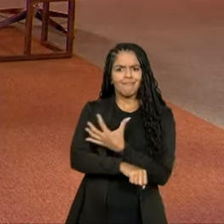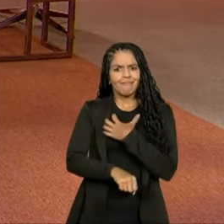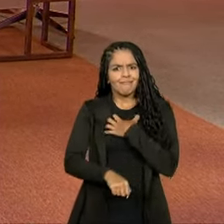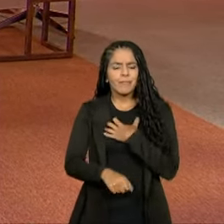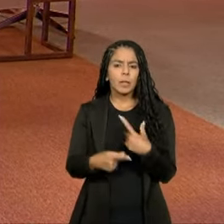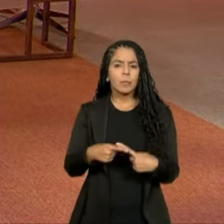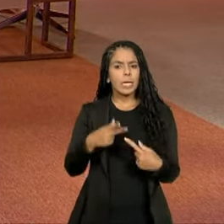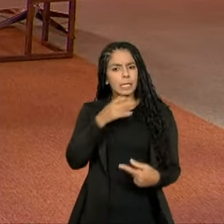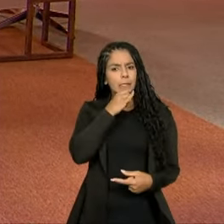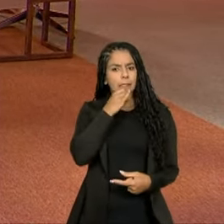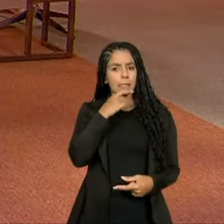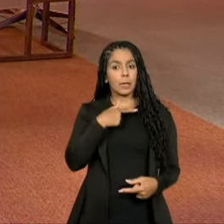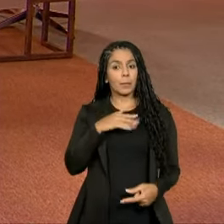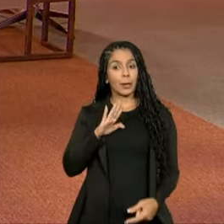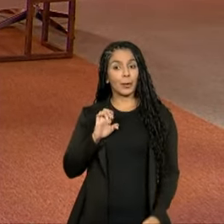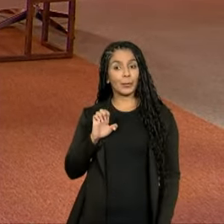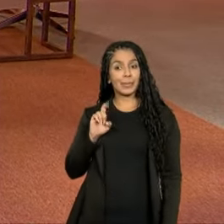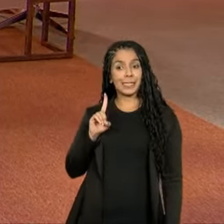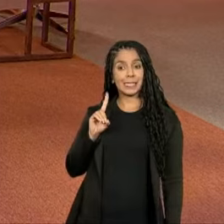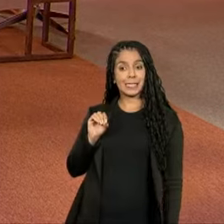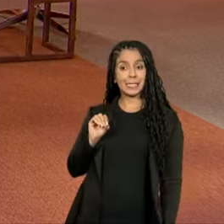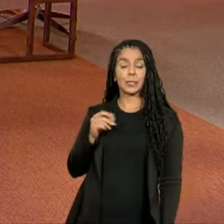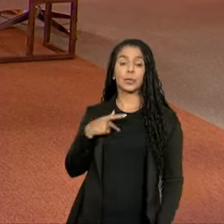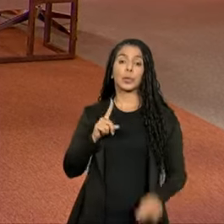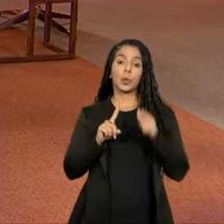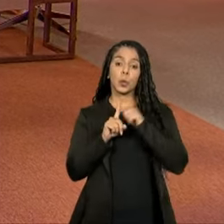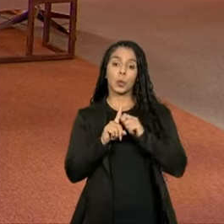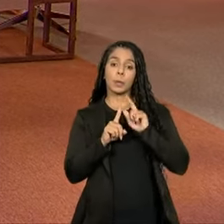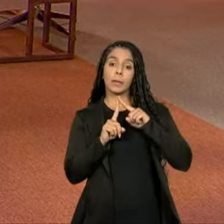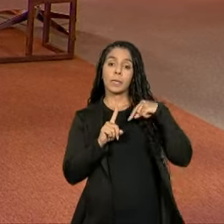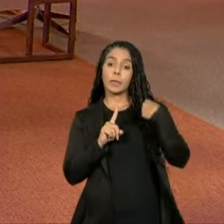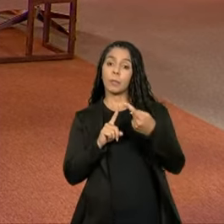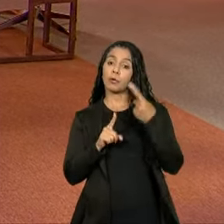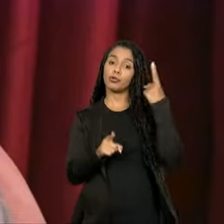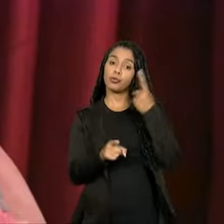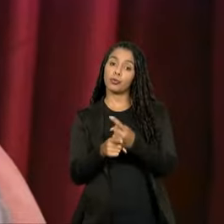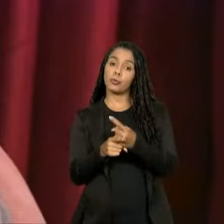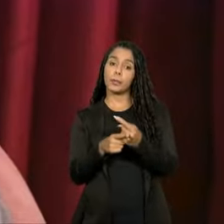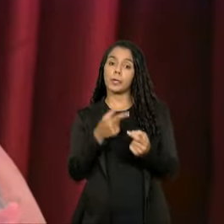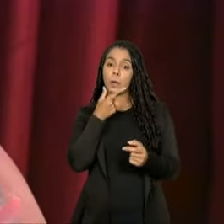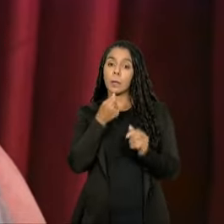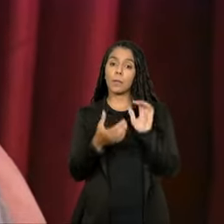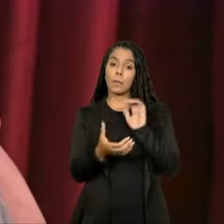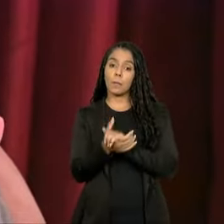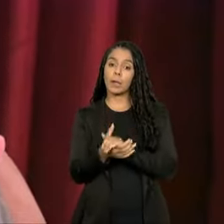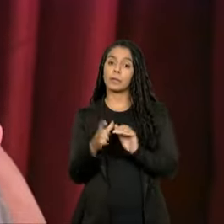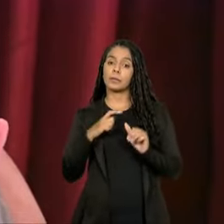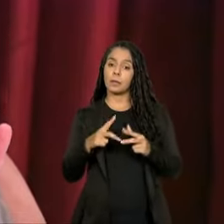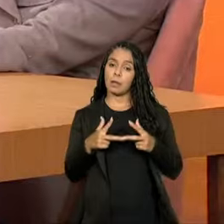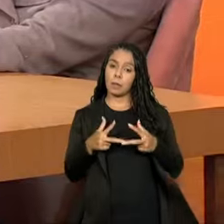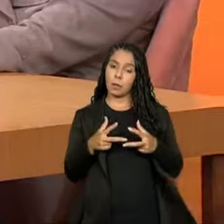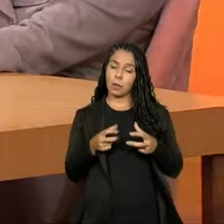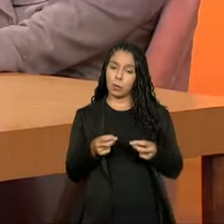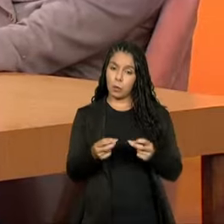exemplo, entrei cedo na menopausa, exatamente no mês seguinte que eu descobri que meu marido estava com câncer. Depois ele faleceu, anos depois.